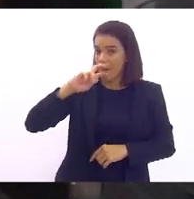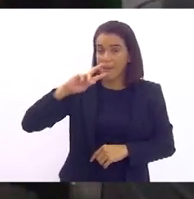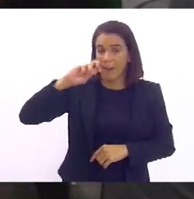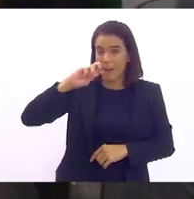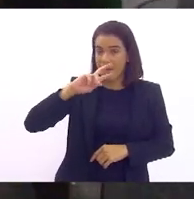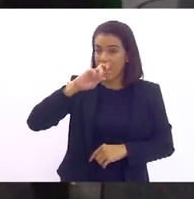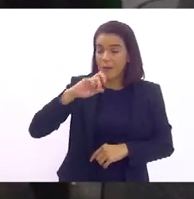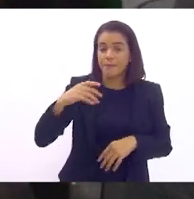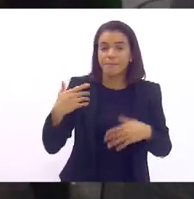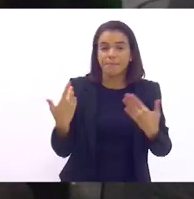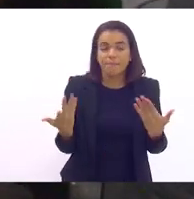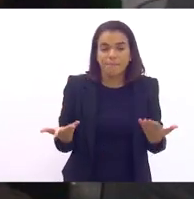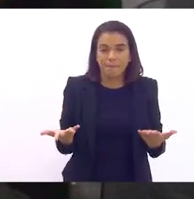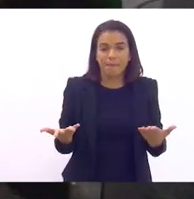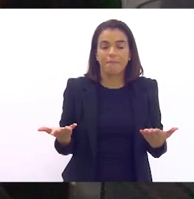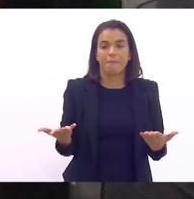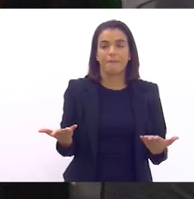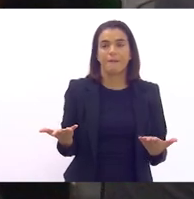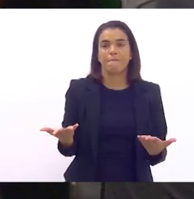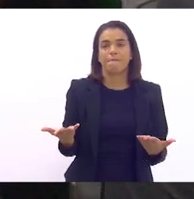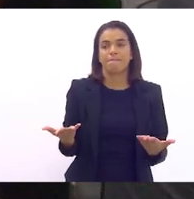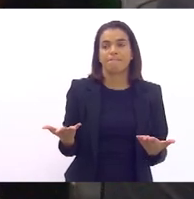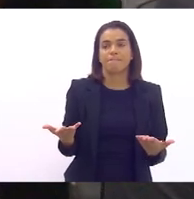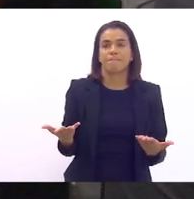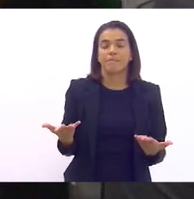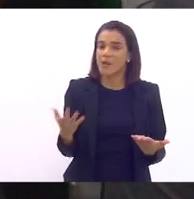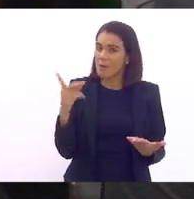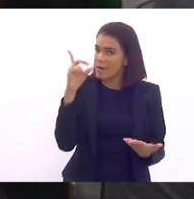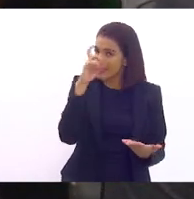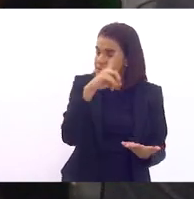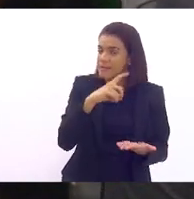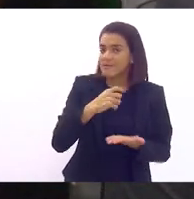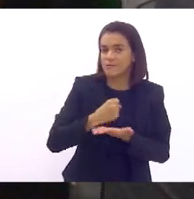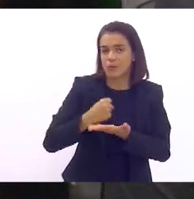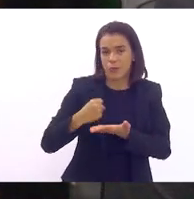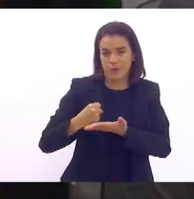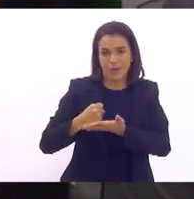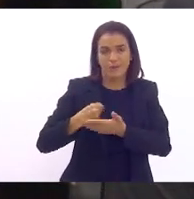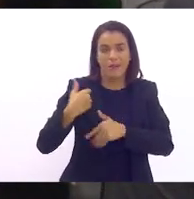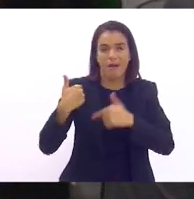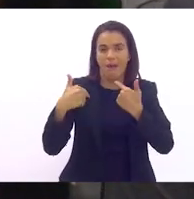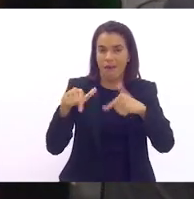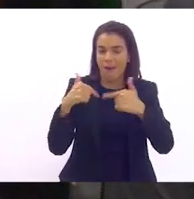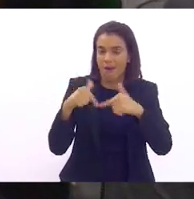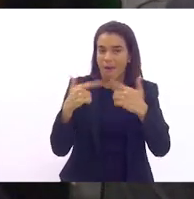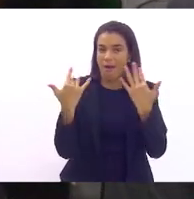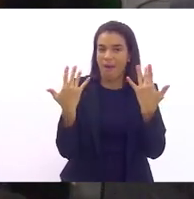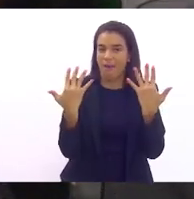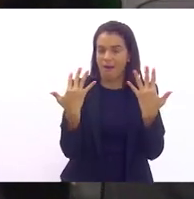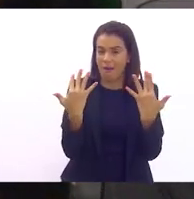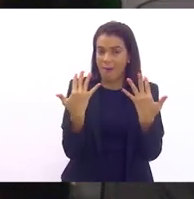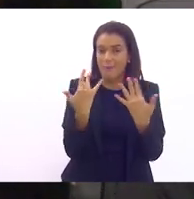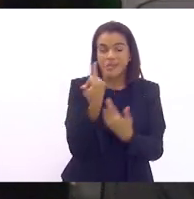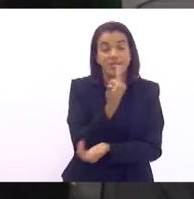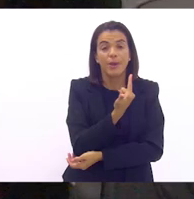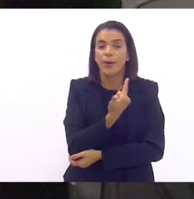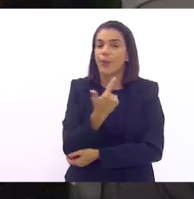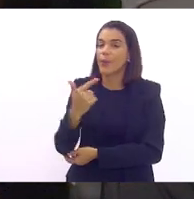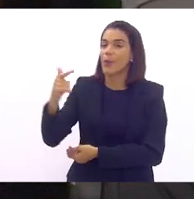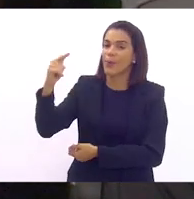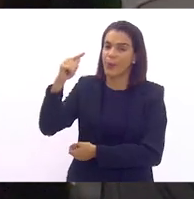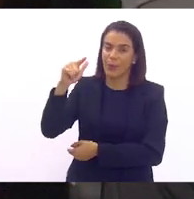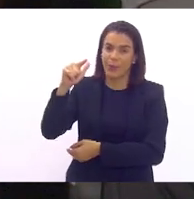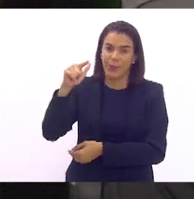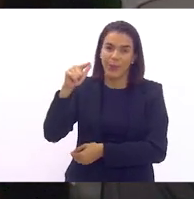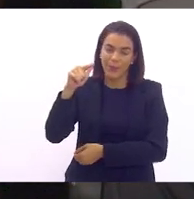então Eh é difícil contratar mão de obra sim mas isso é uma outra